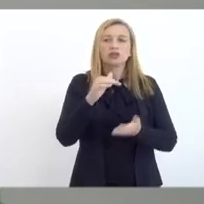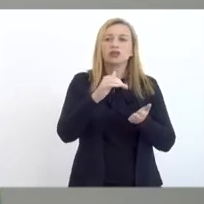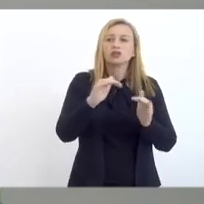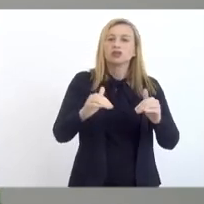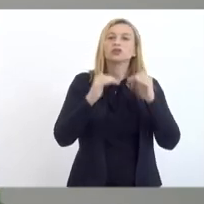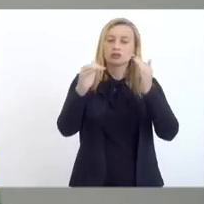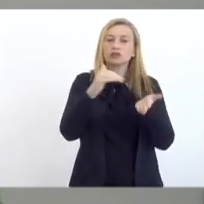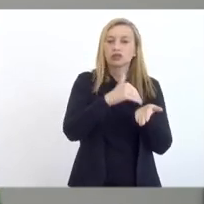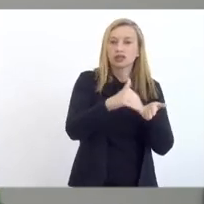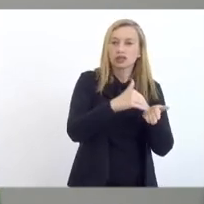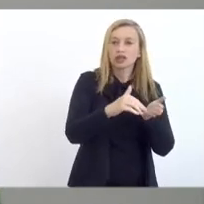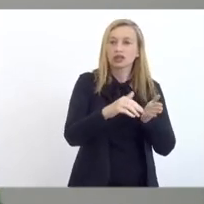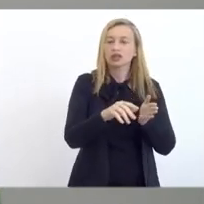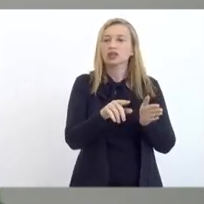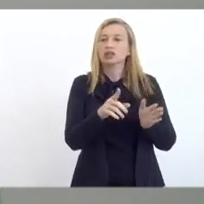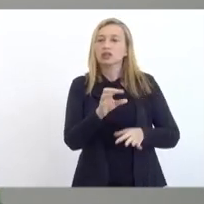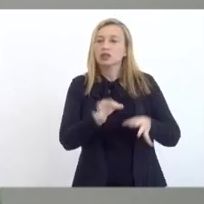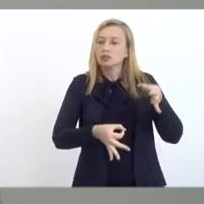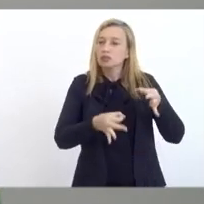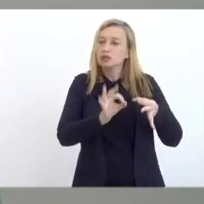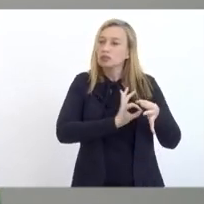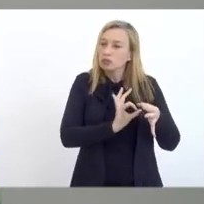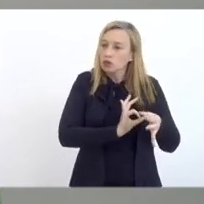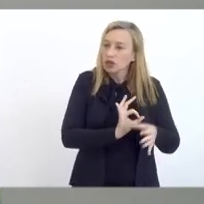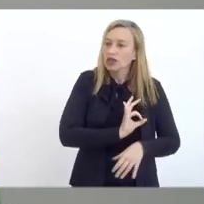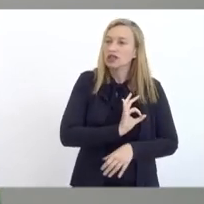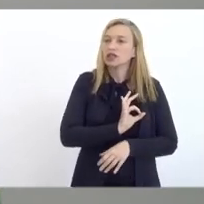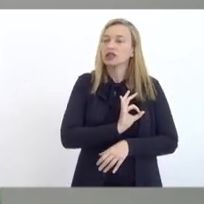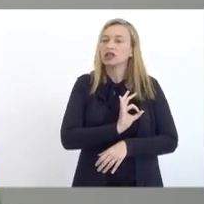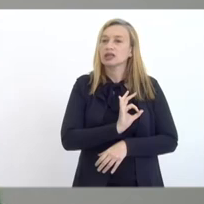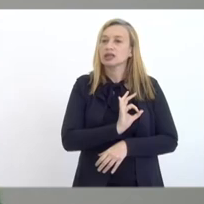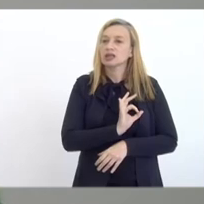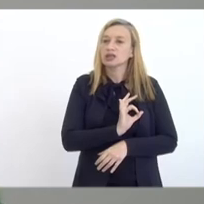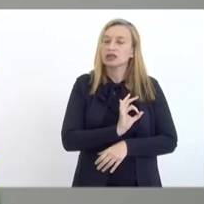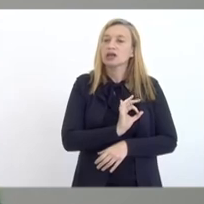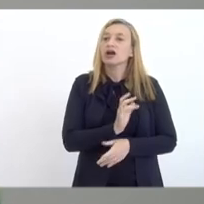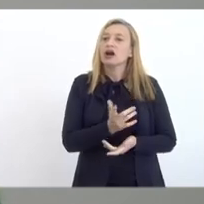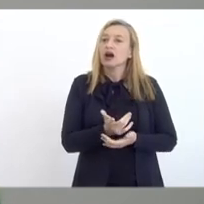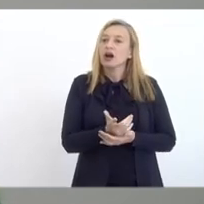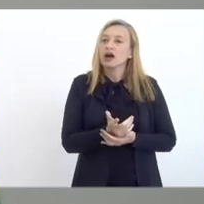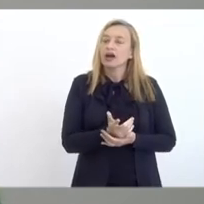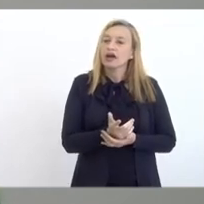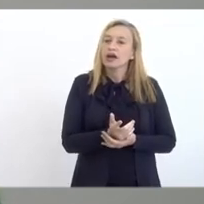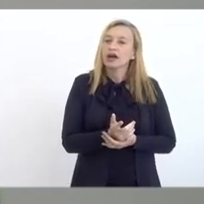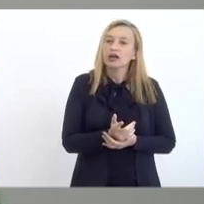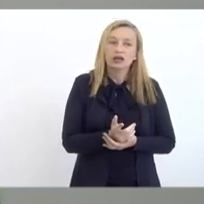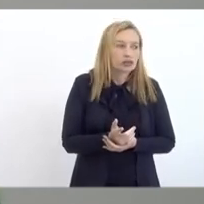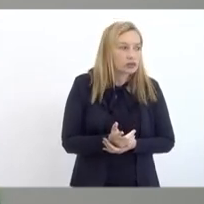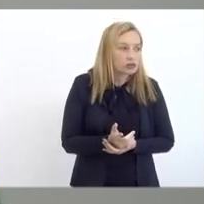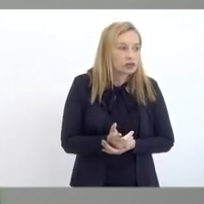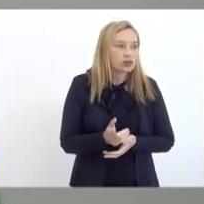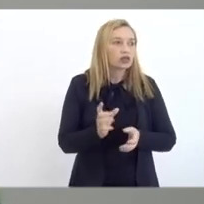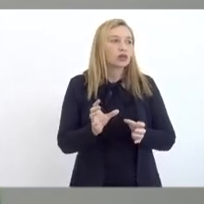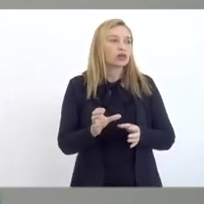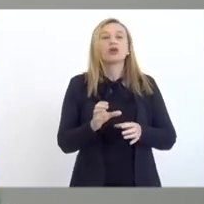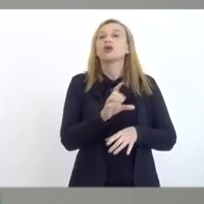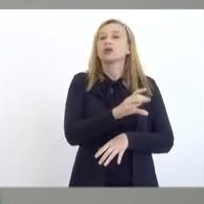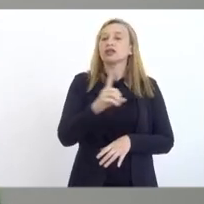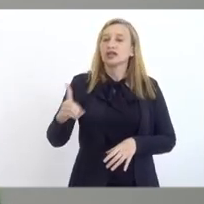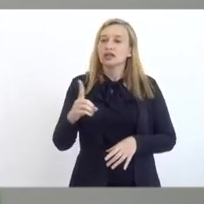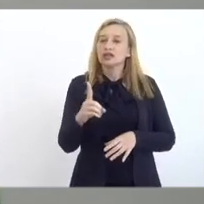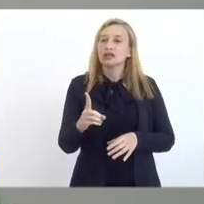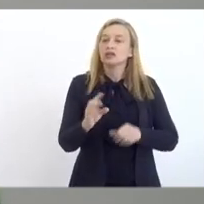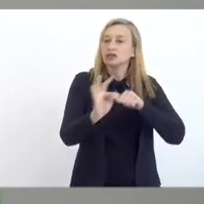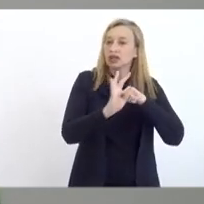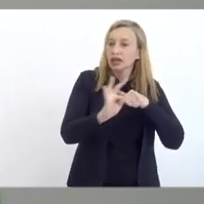Política Fiscal. Junto com o secretário Nelson Rocha, estou à frente da coordenação técnica do Plano de